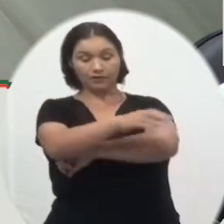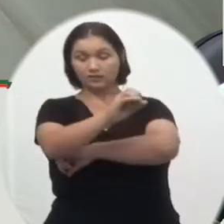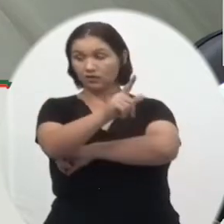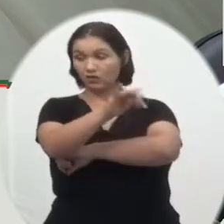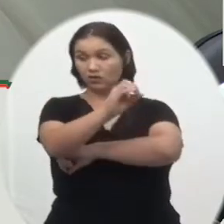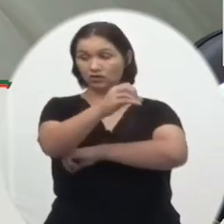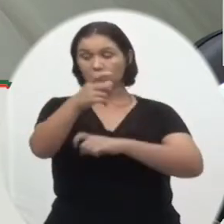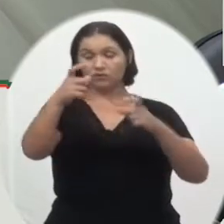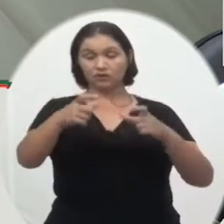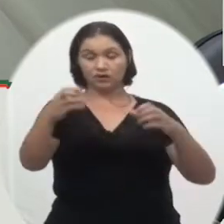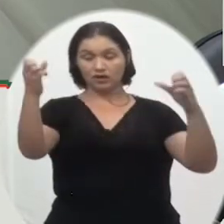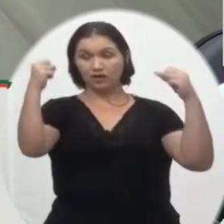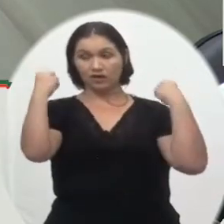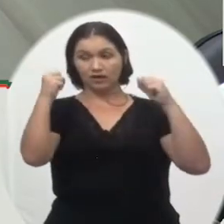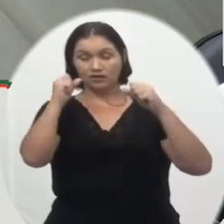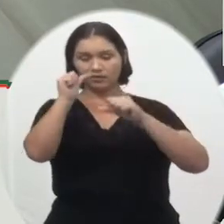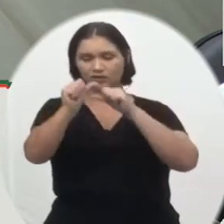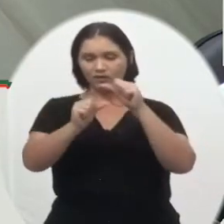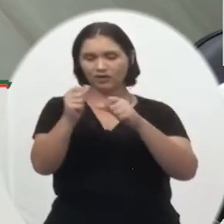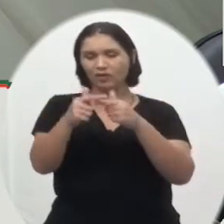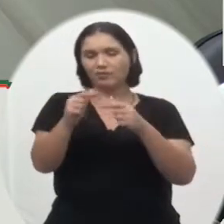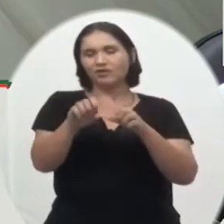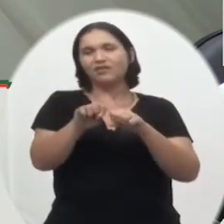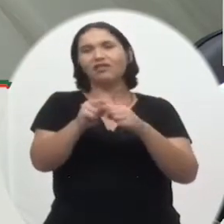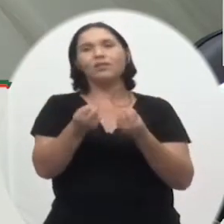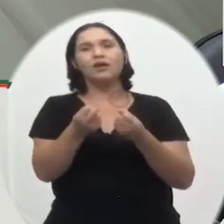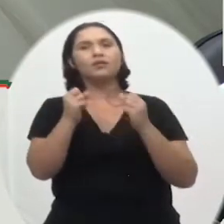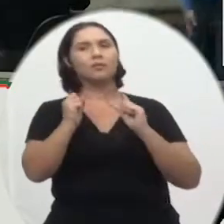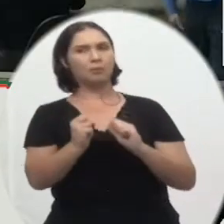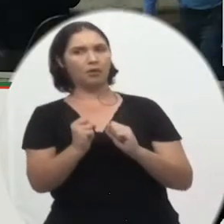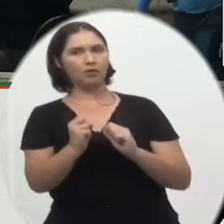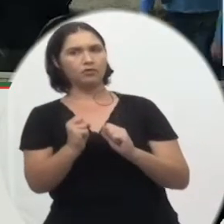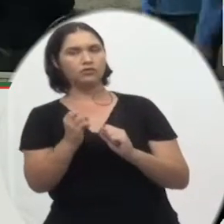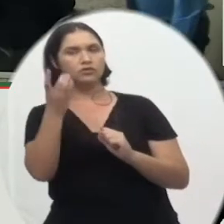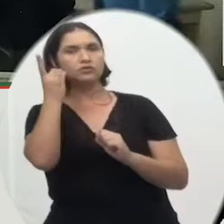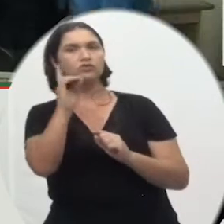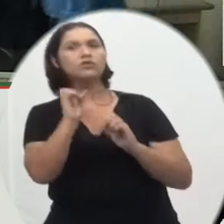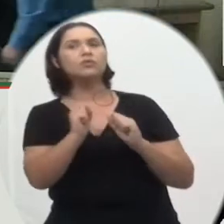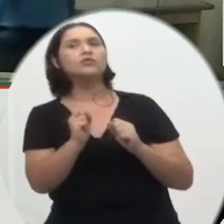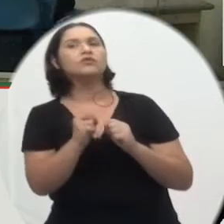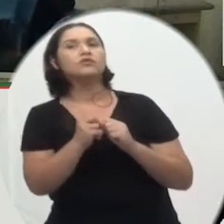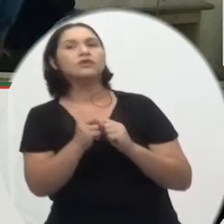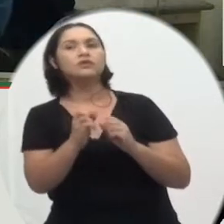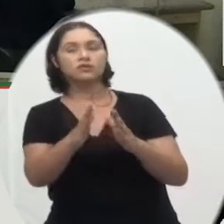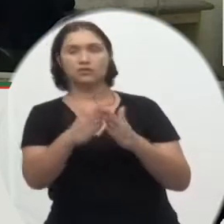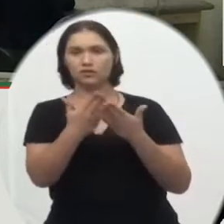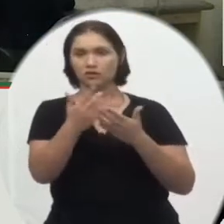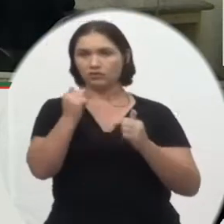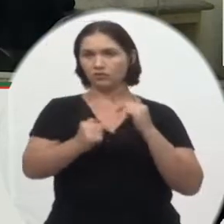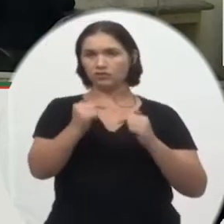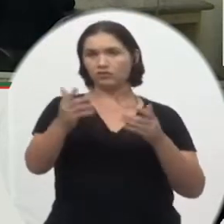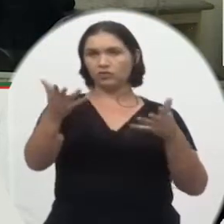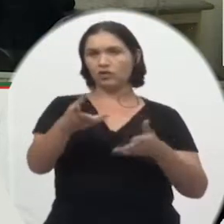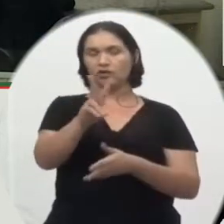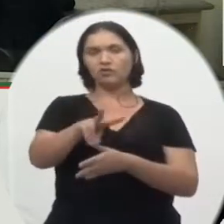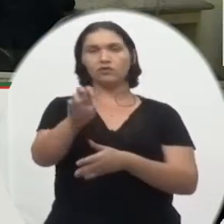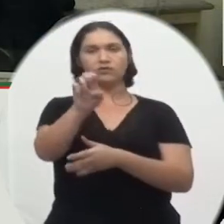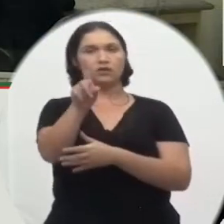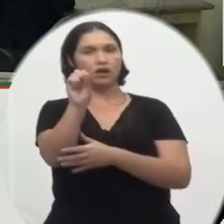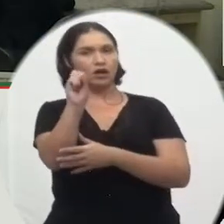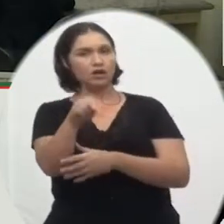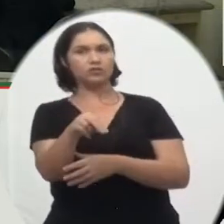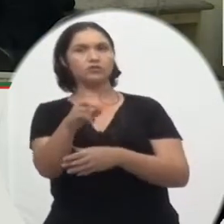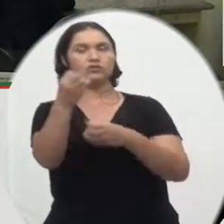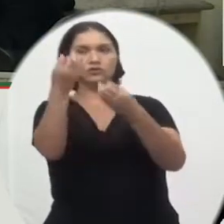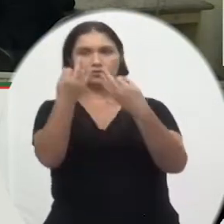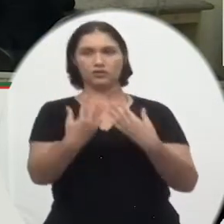do Rio Maina. Sendo possível, qual a previsão? O requerimento está em discussão. Com a palavra o vereador proponente, vereador Edson Luiz do